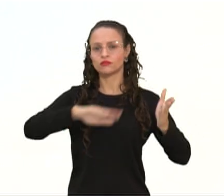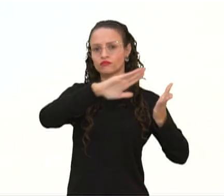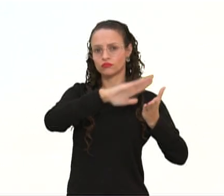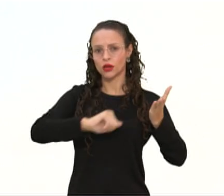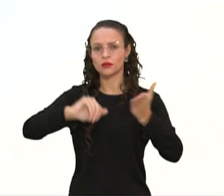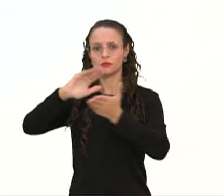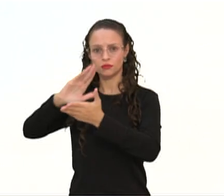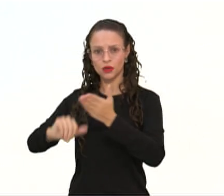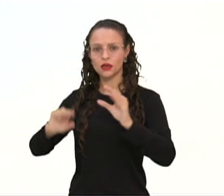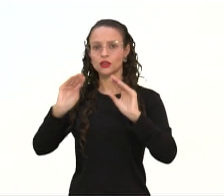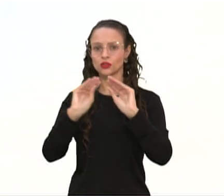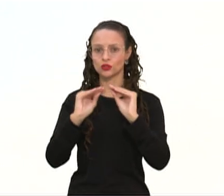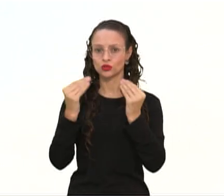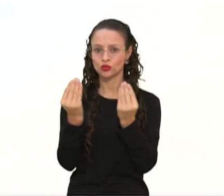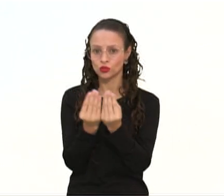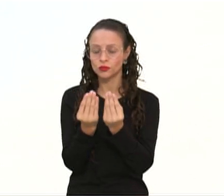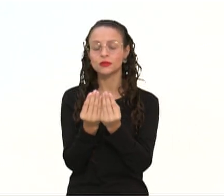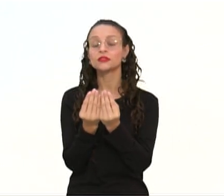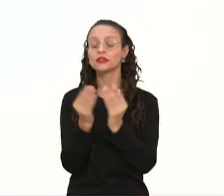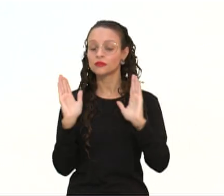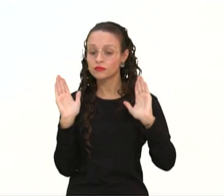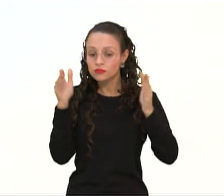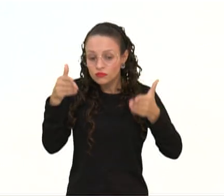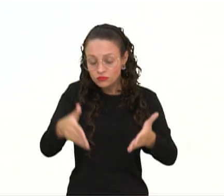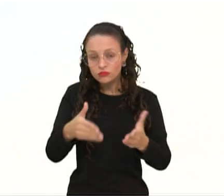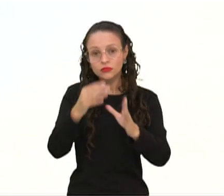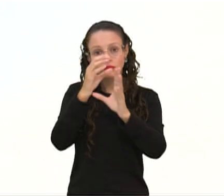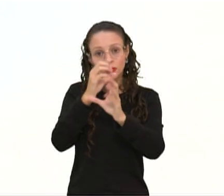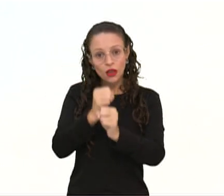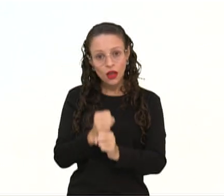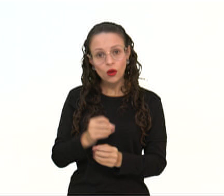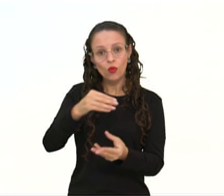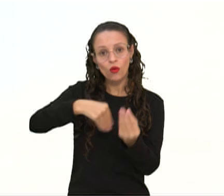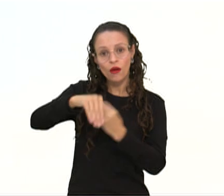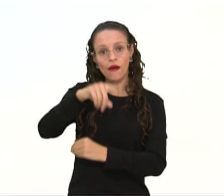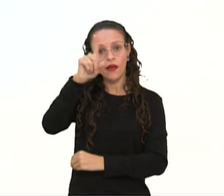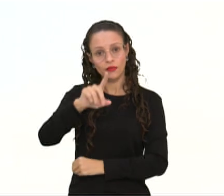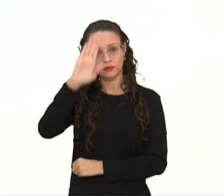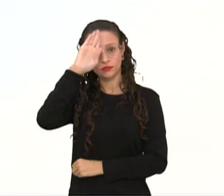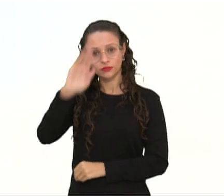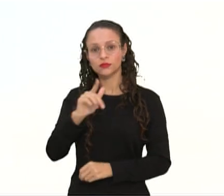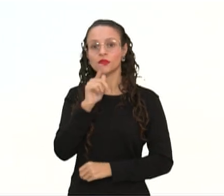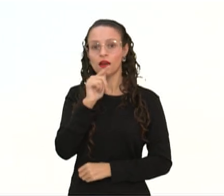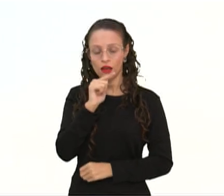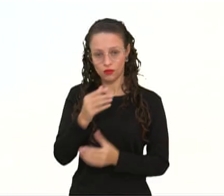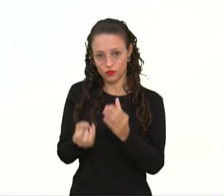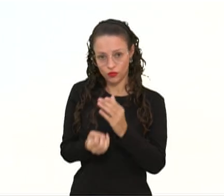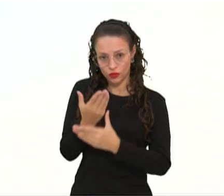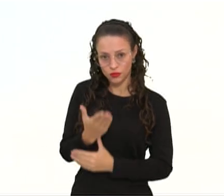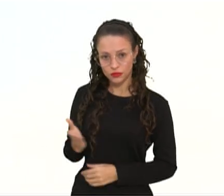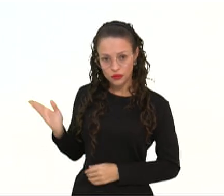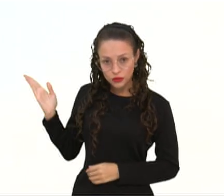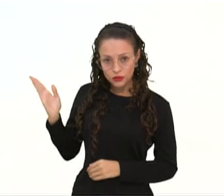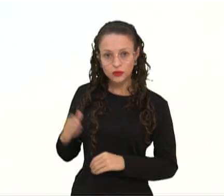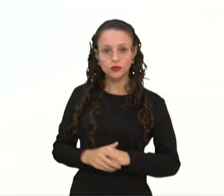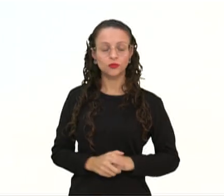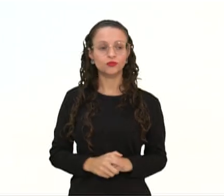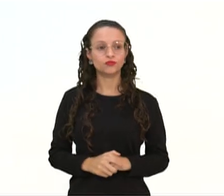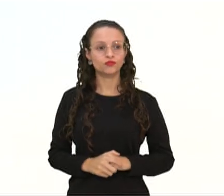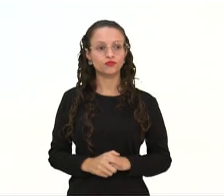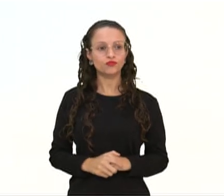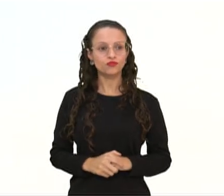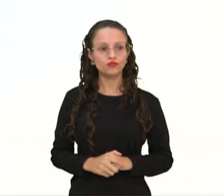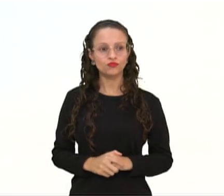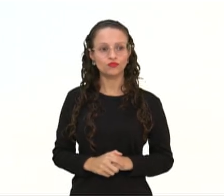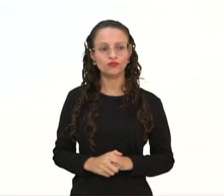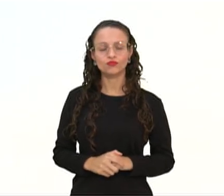situação, a substância de interesse aqui para o cálculo da neutralização é a água, que é a formação aqui. Aqui eu tenho o ácido bromídrico e